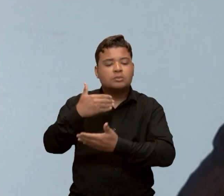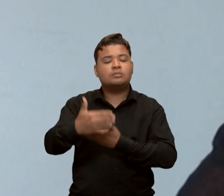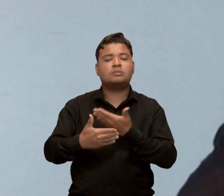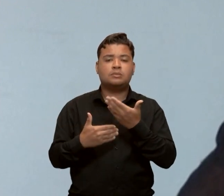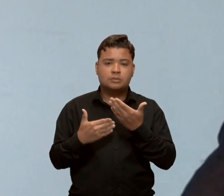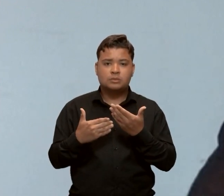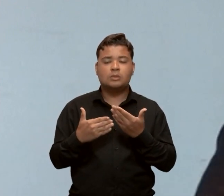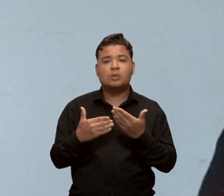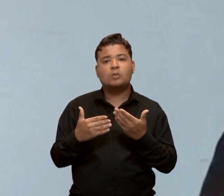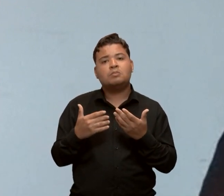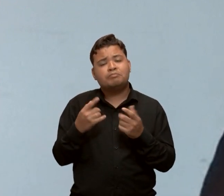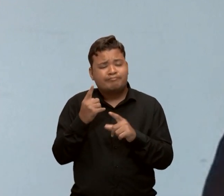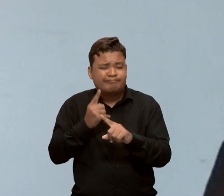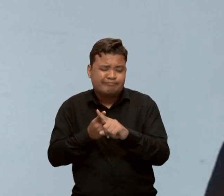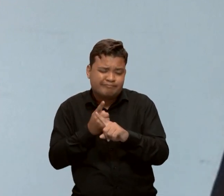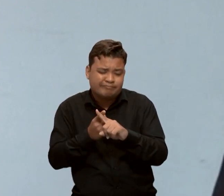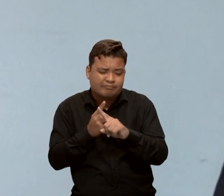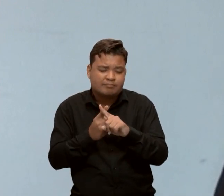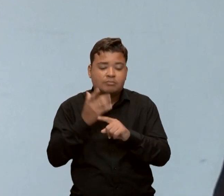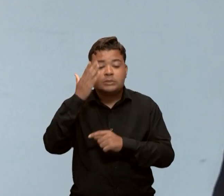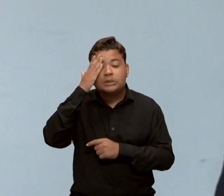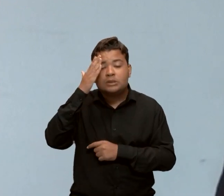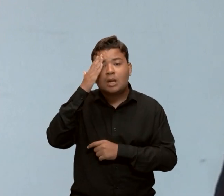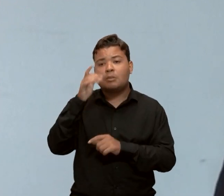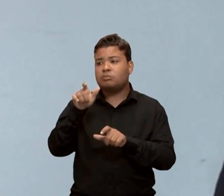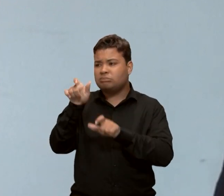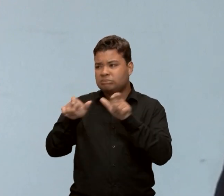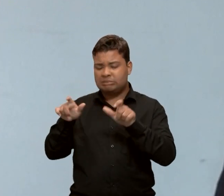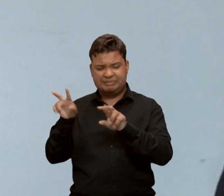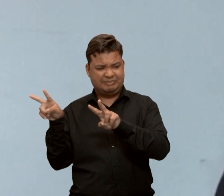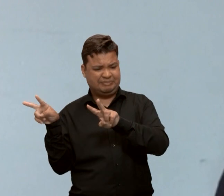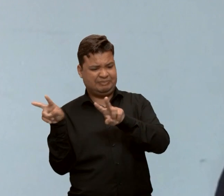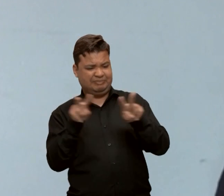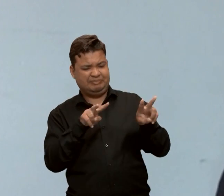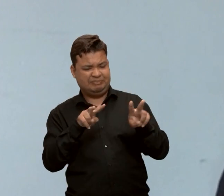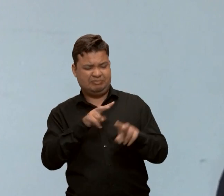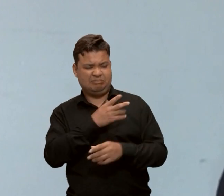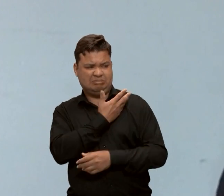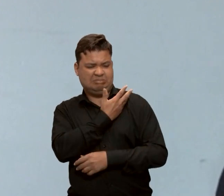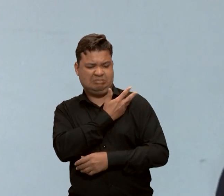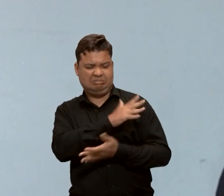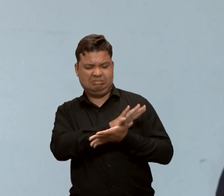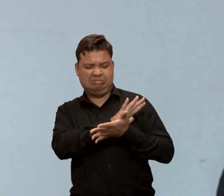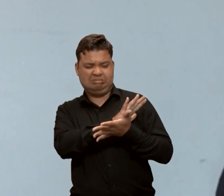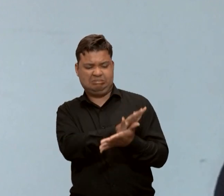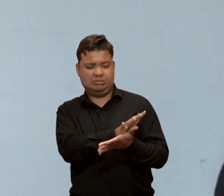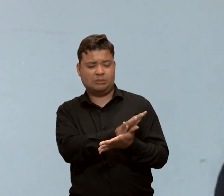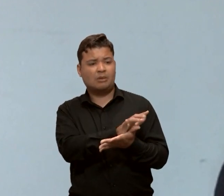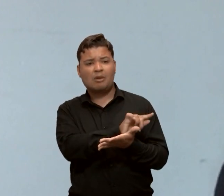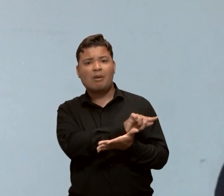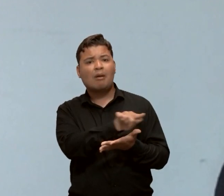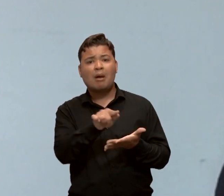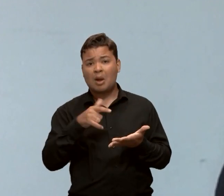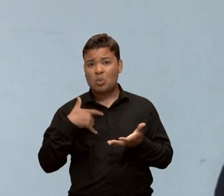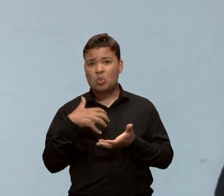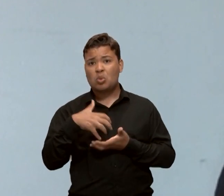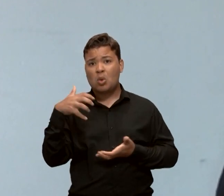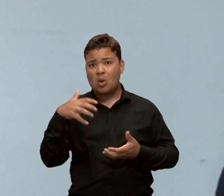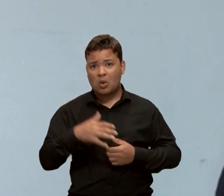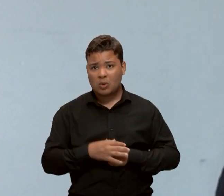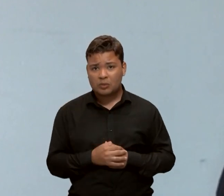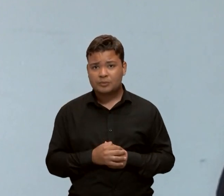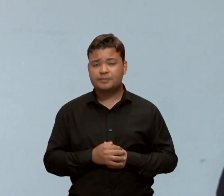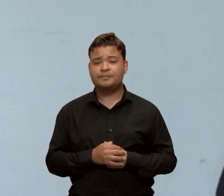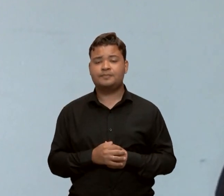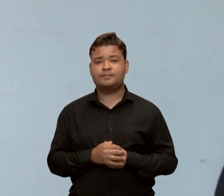porque também nós temos, né, o preconceito ainda contra o idoso no país, e